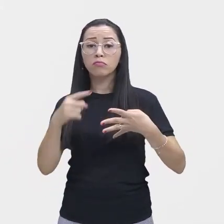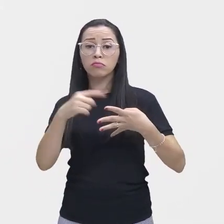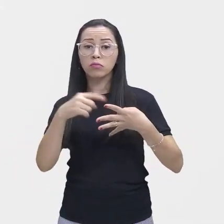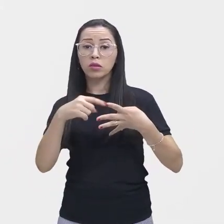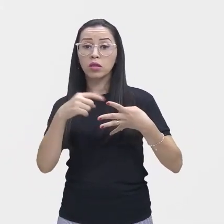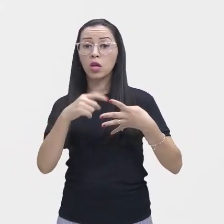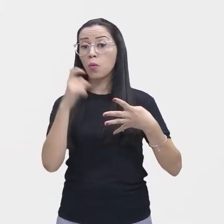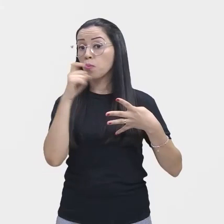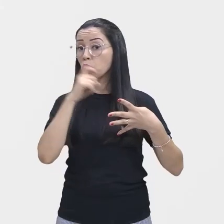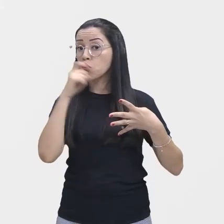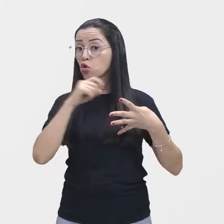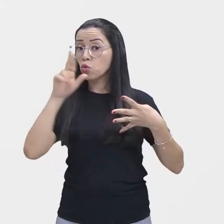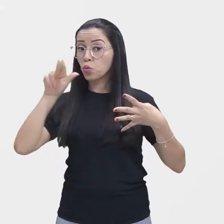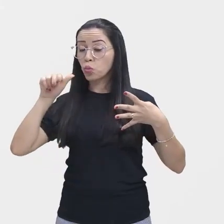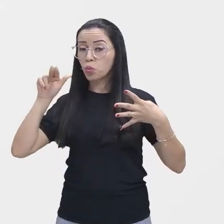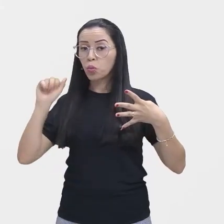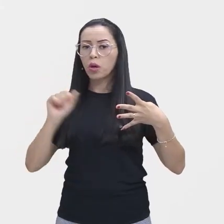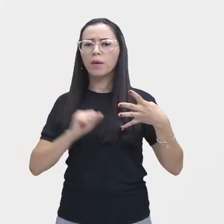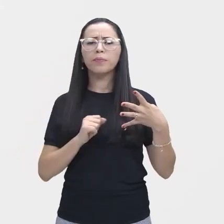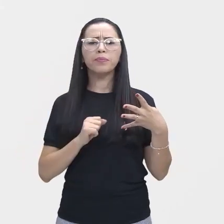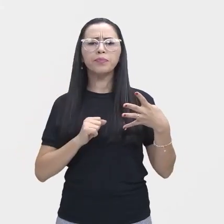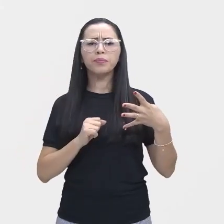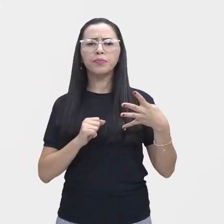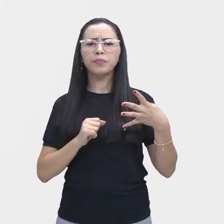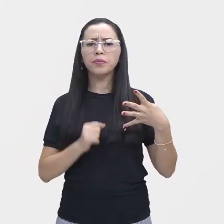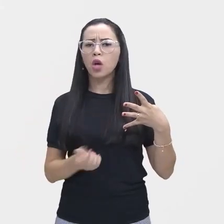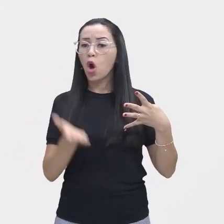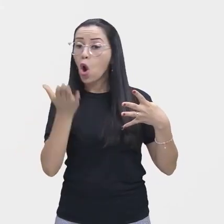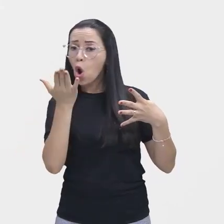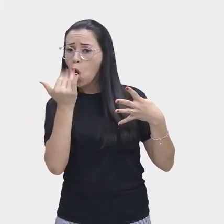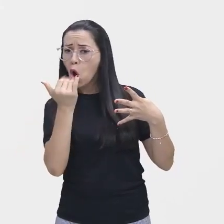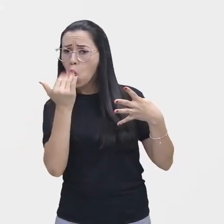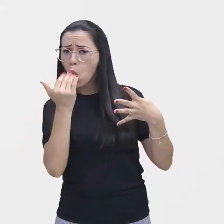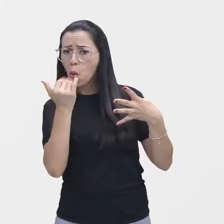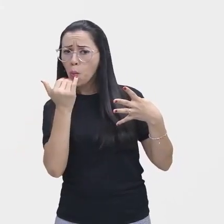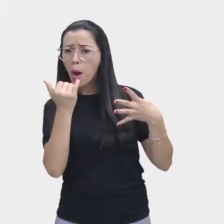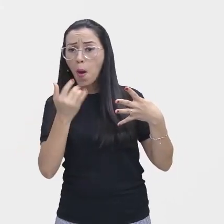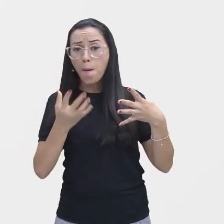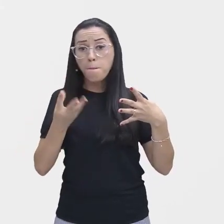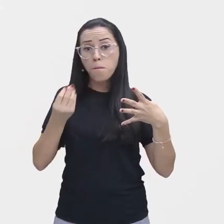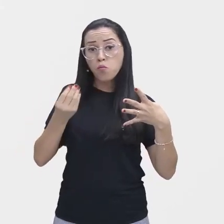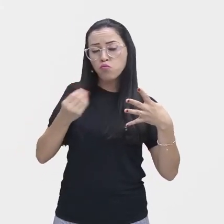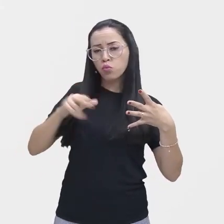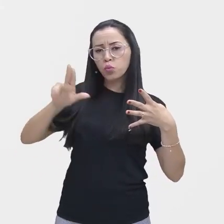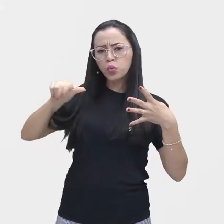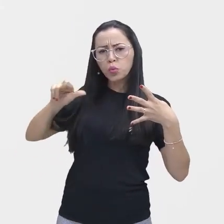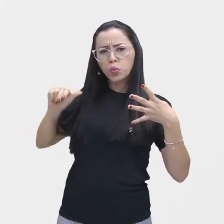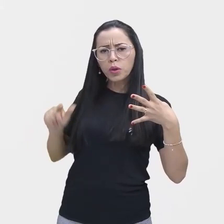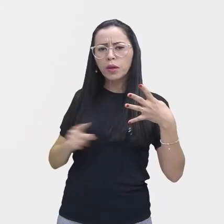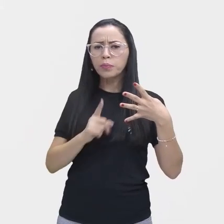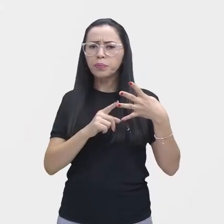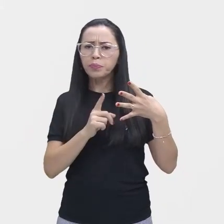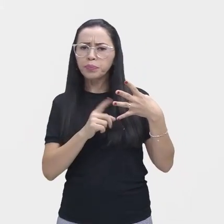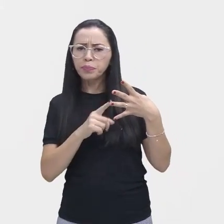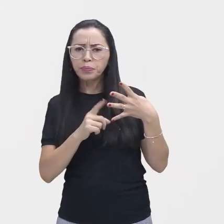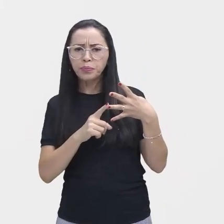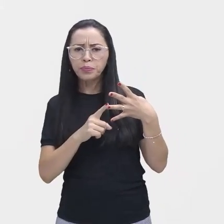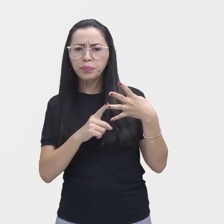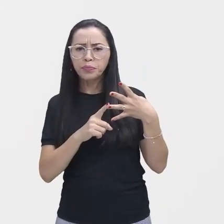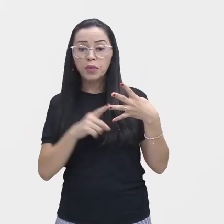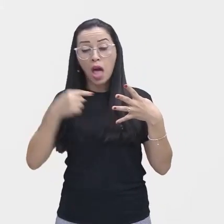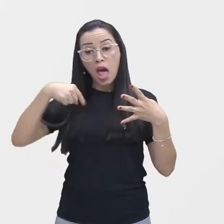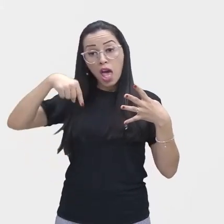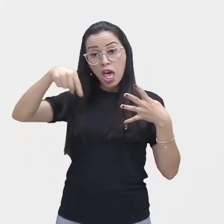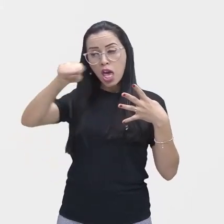mentir. Letra B, nunca se deve comer muito. Letra C, nunca se